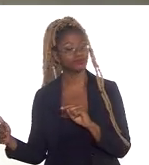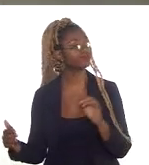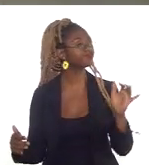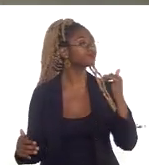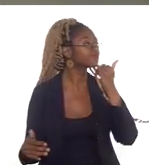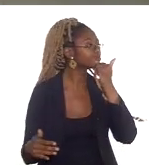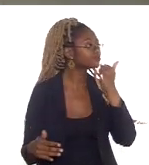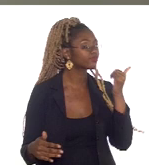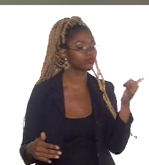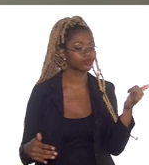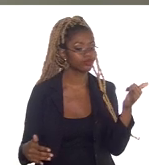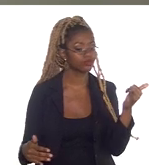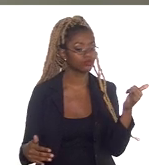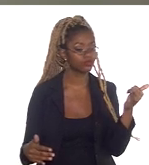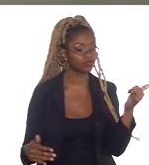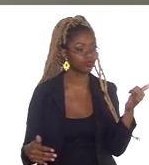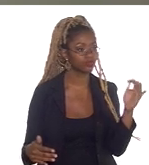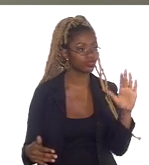perdoe, mas olha só.